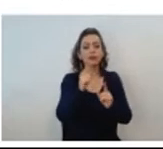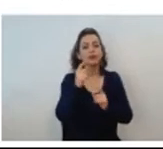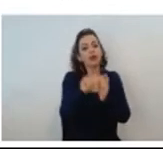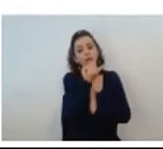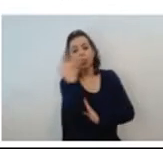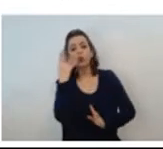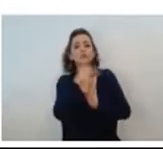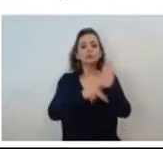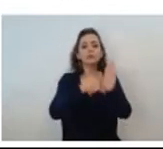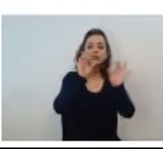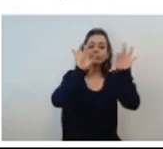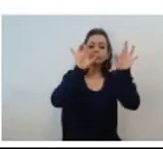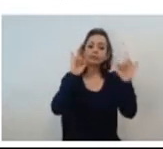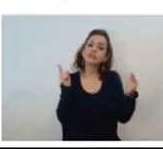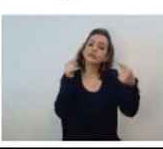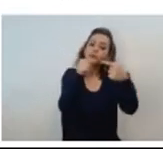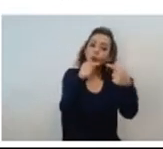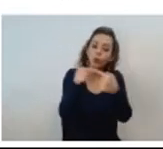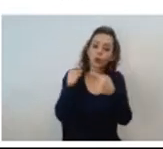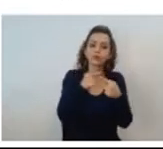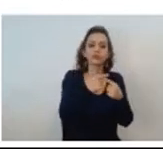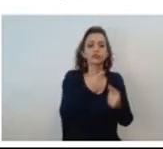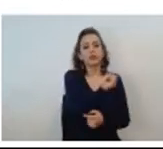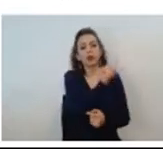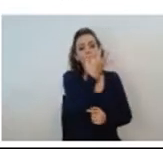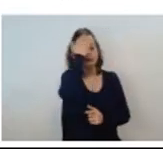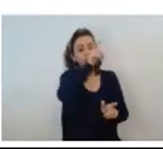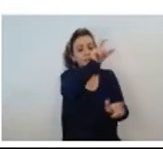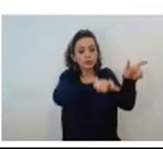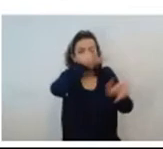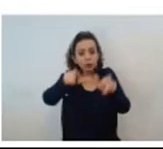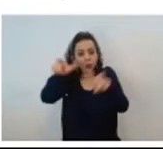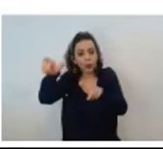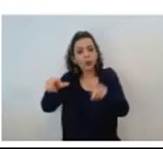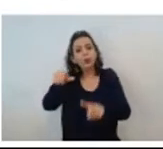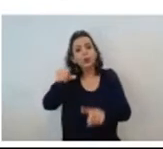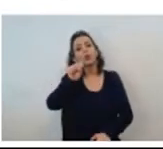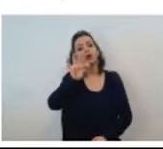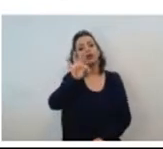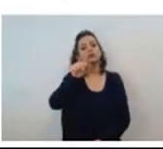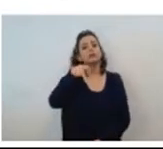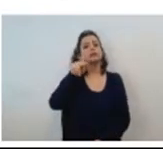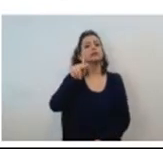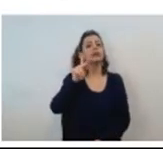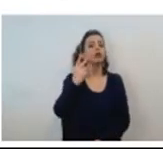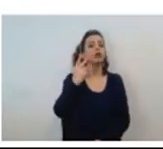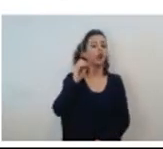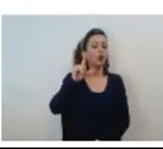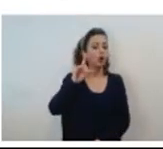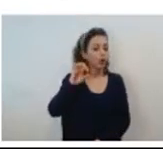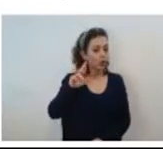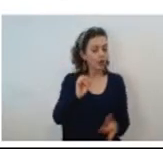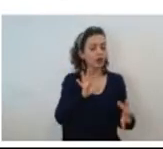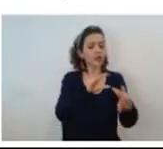é para as principais partes interessadas e que se relacionam com grupo Carrefour a a gente estabeleceu também